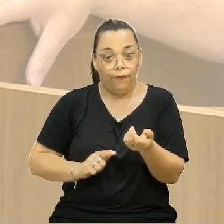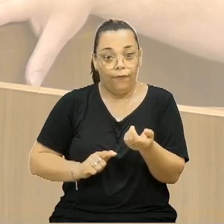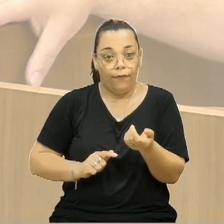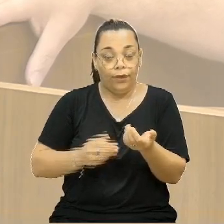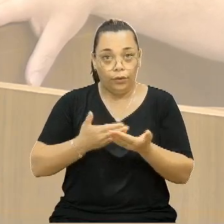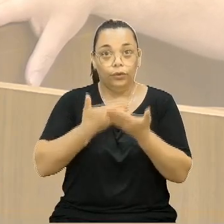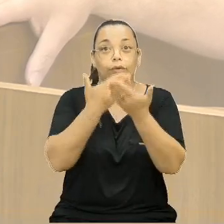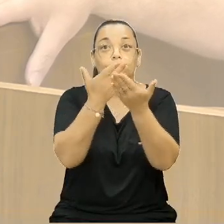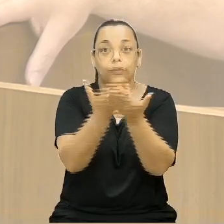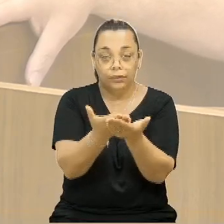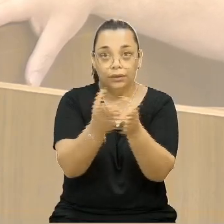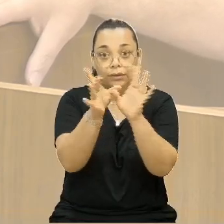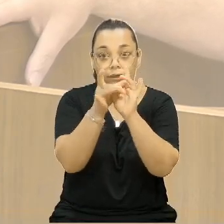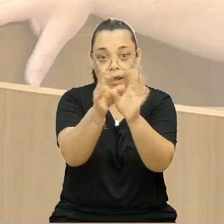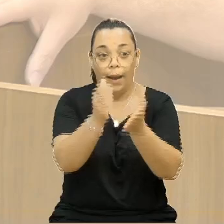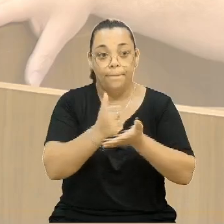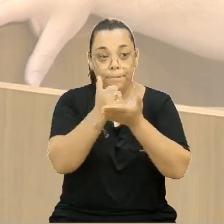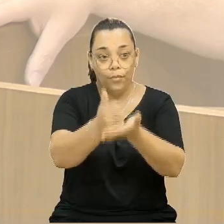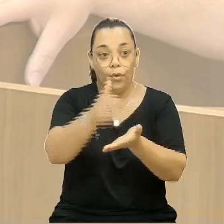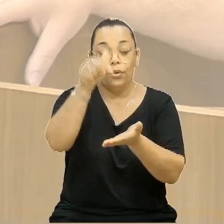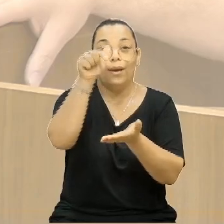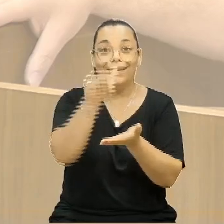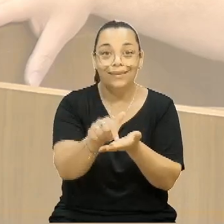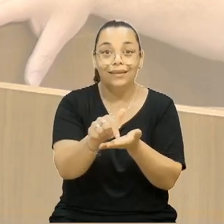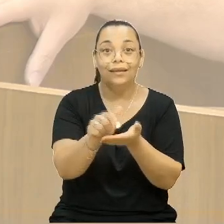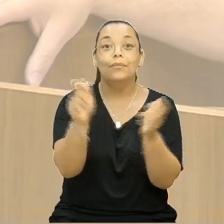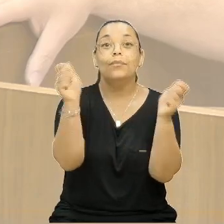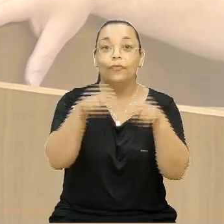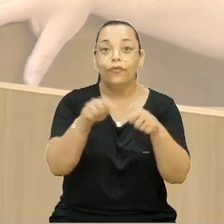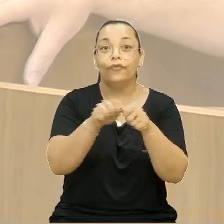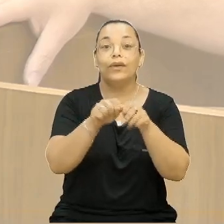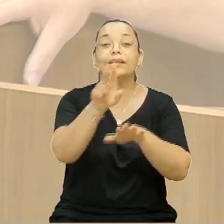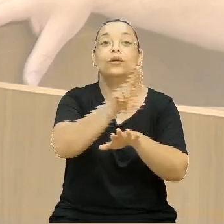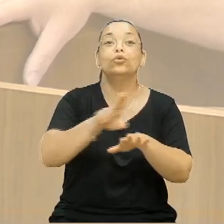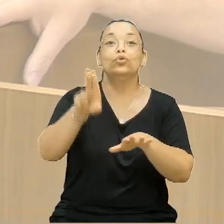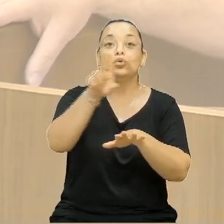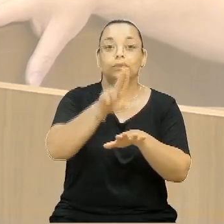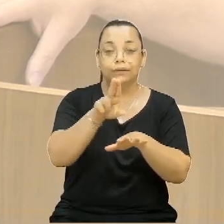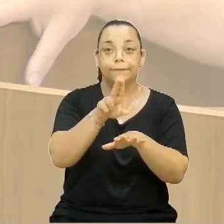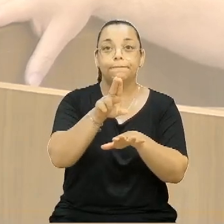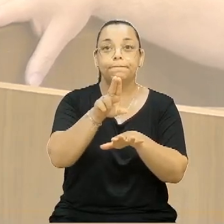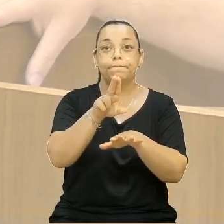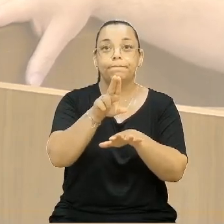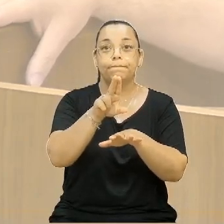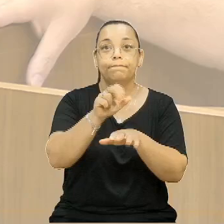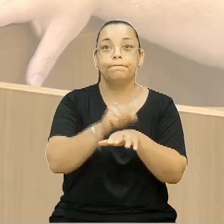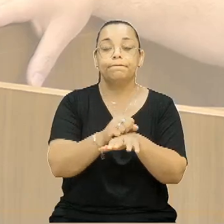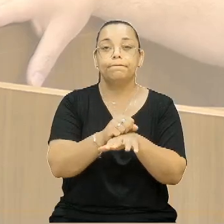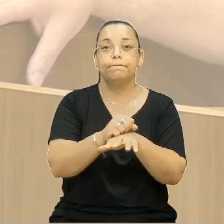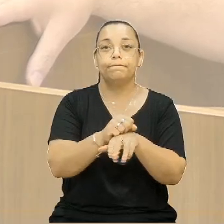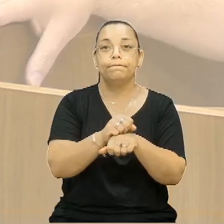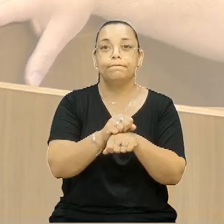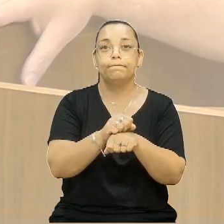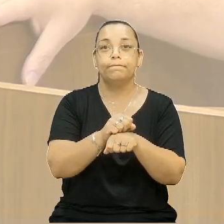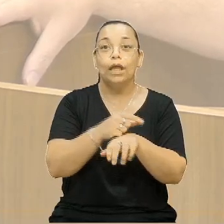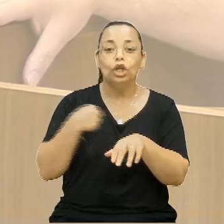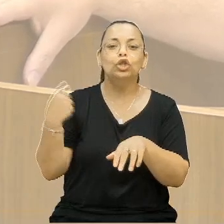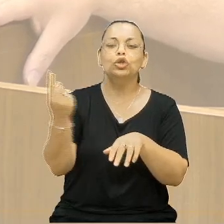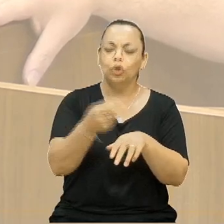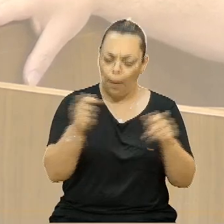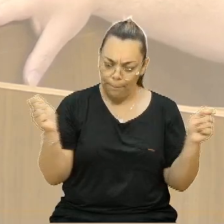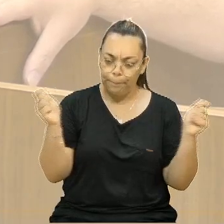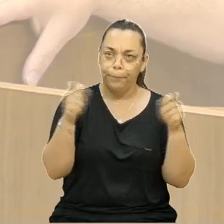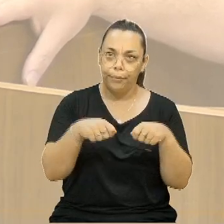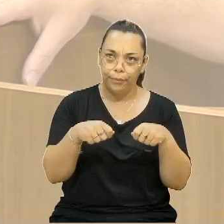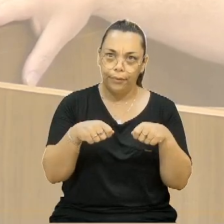condicionando, pedindo o apoio desta casa, é para poder fazer a utilização do mesmo, para que nós